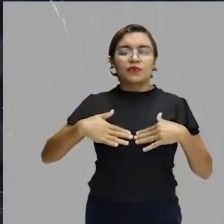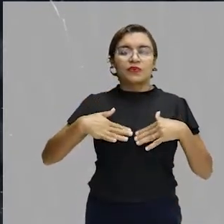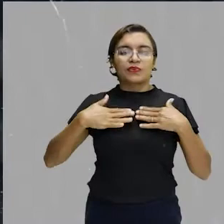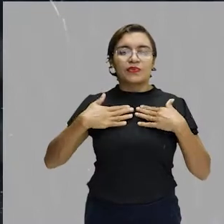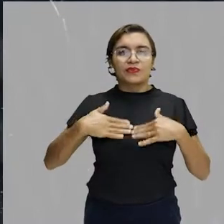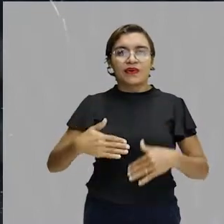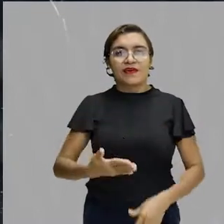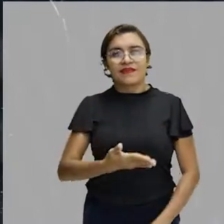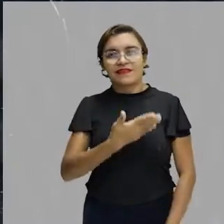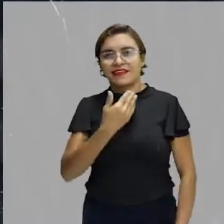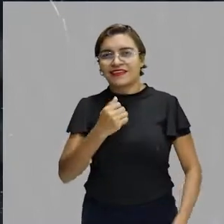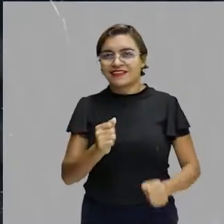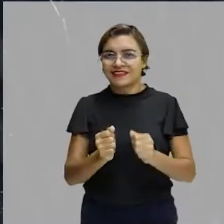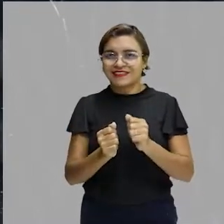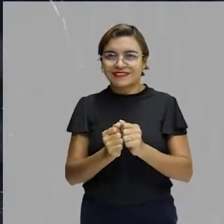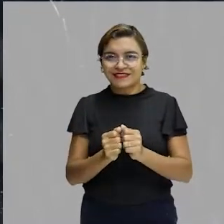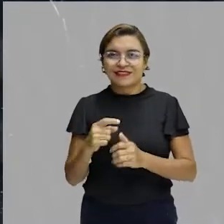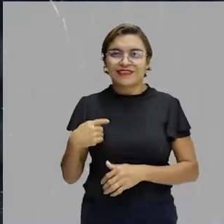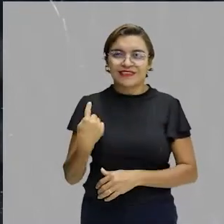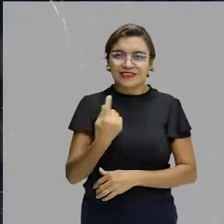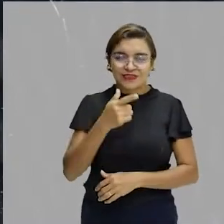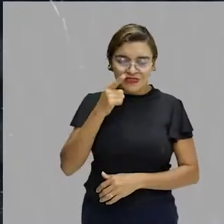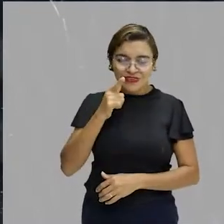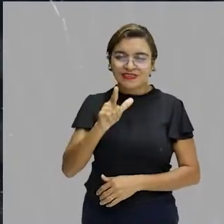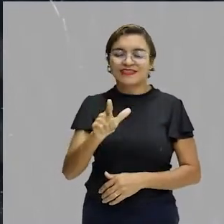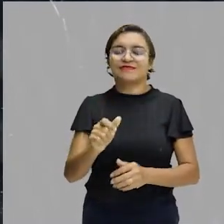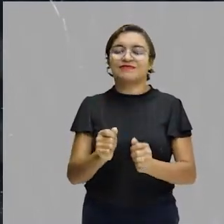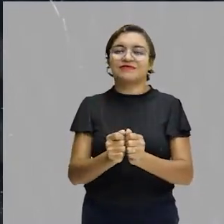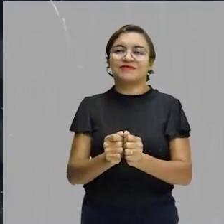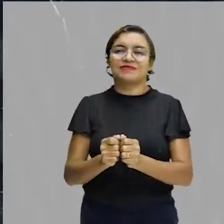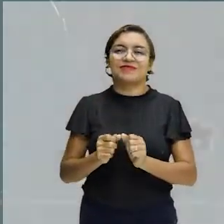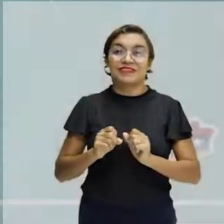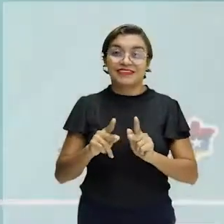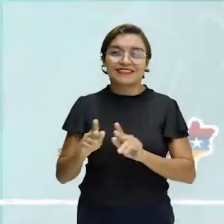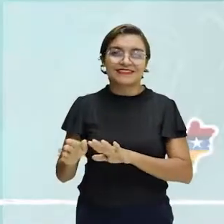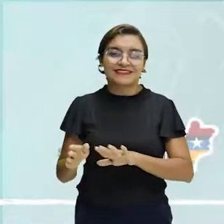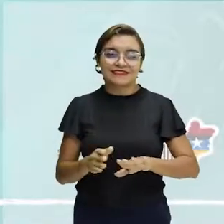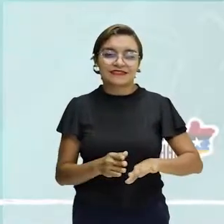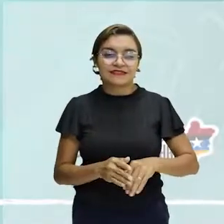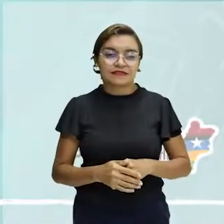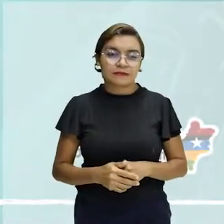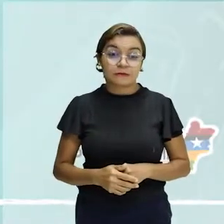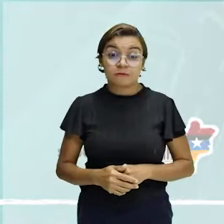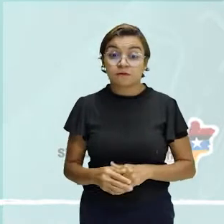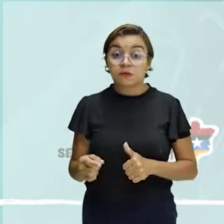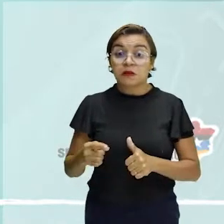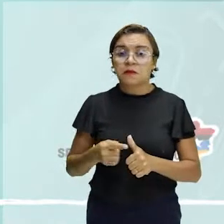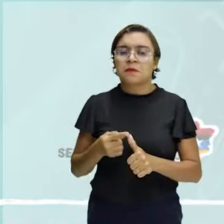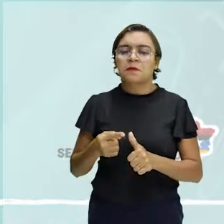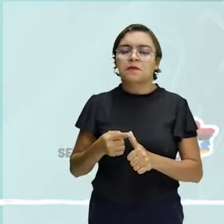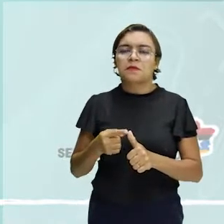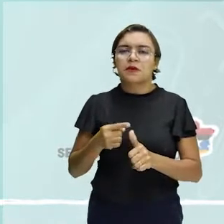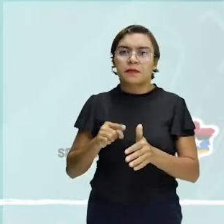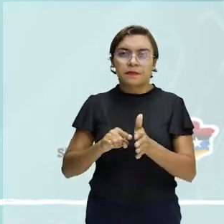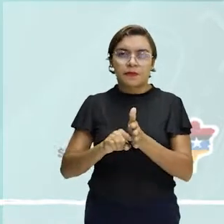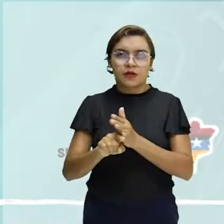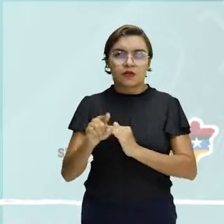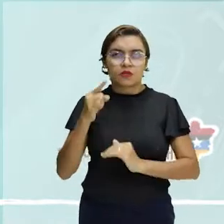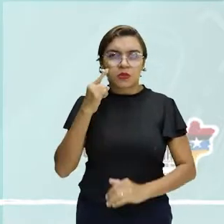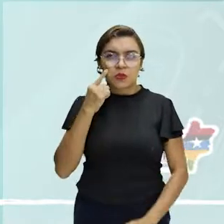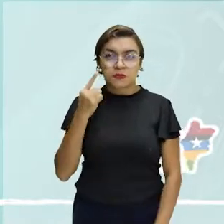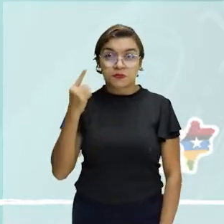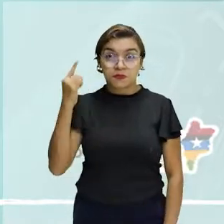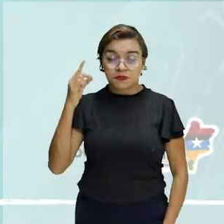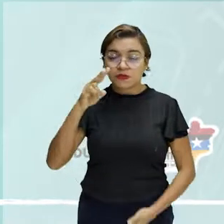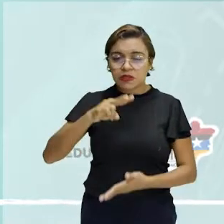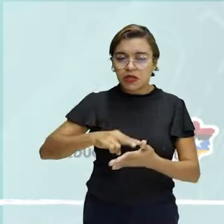vem comigo que é sucesso, é muito sucesso, tá? Olha a primeira questão, o que, que ela nos diz? A